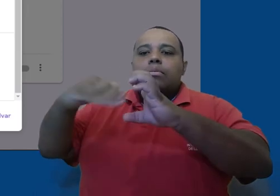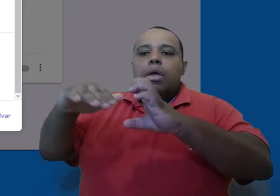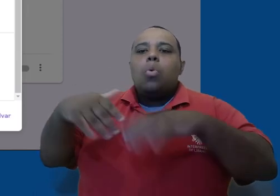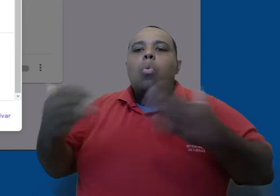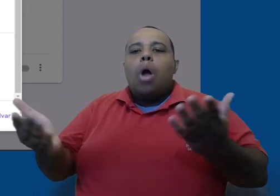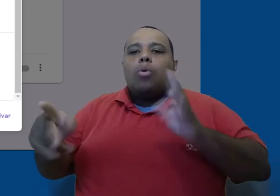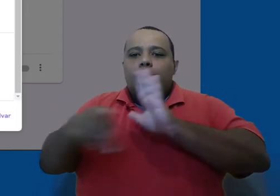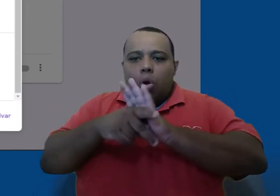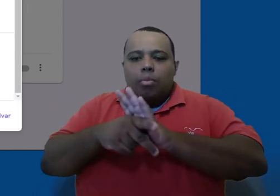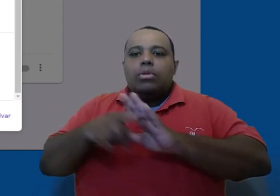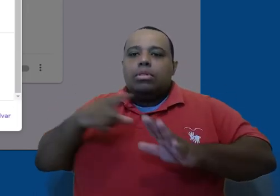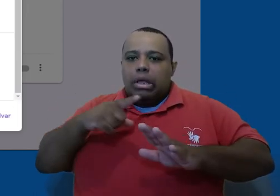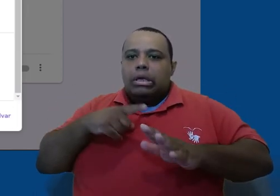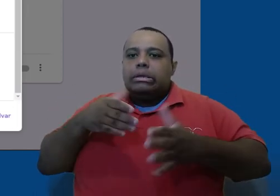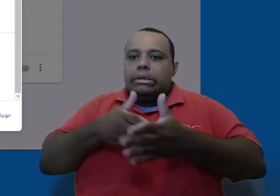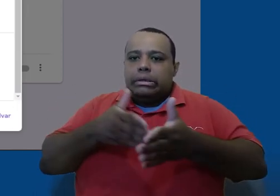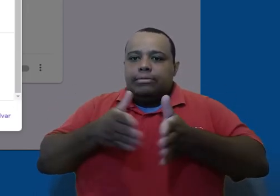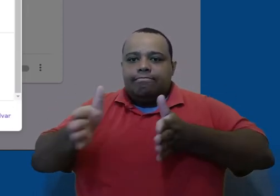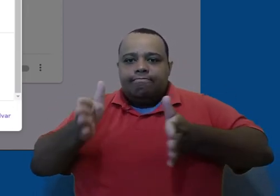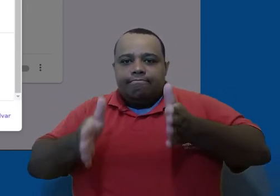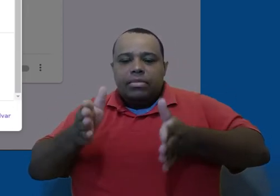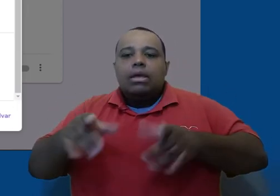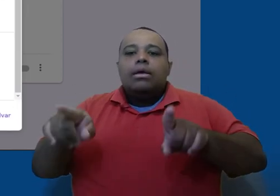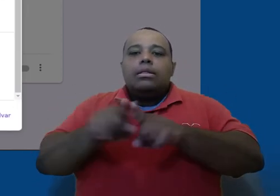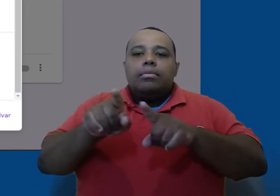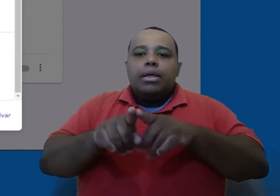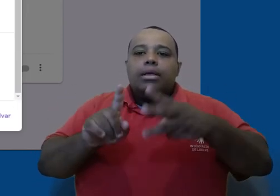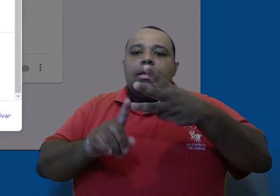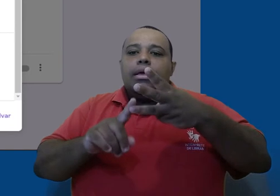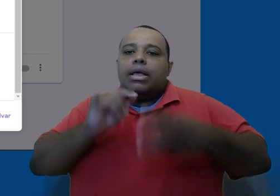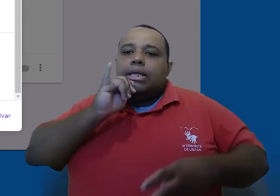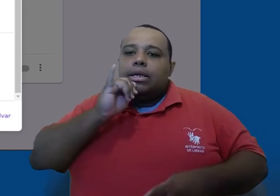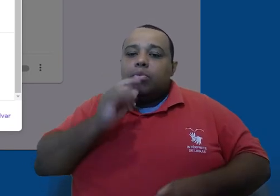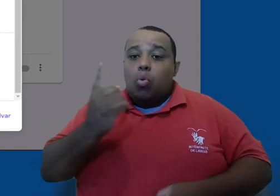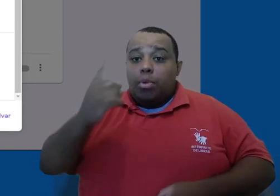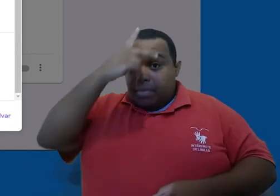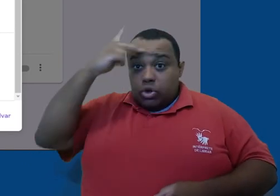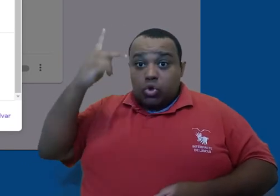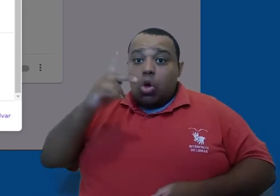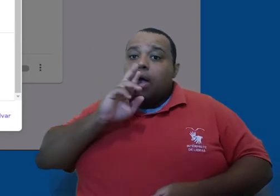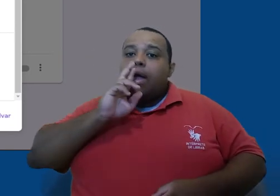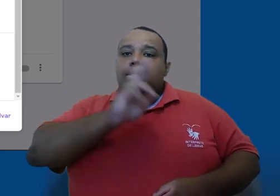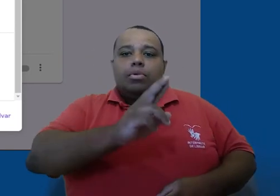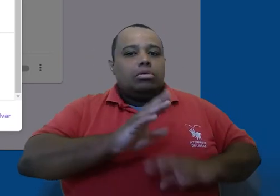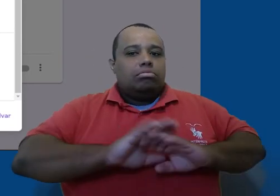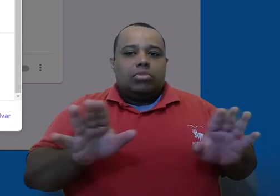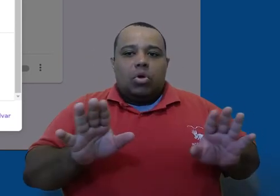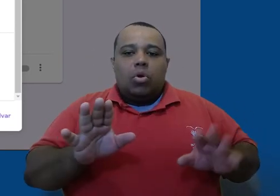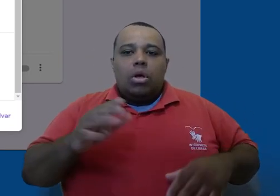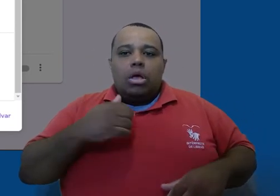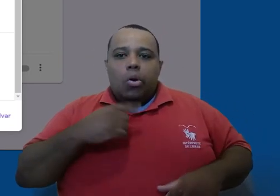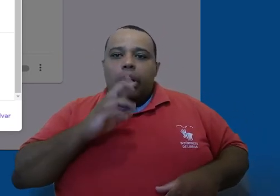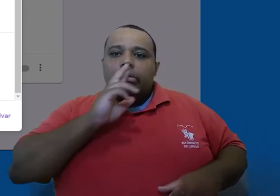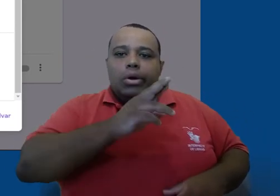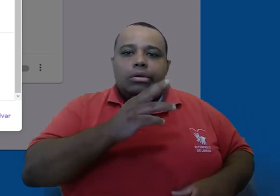confiáveis e definir a intuição esse limitaremos apenas uma resposta por pessoa ou seja aí a mesma pessoa não terá